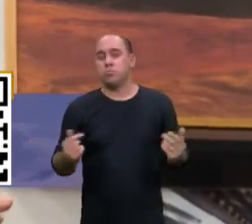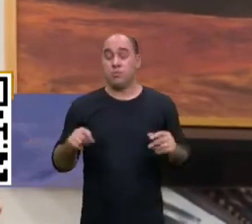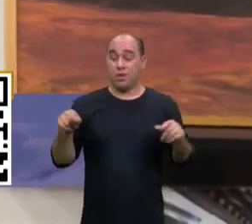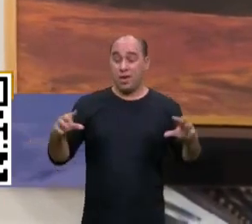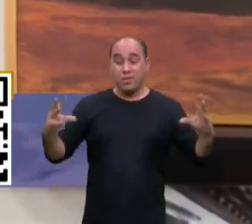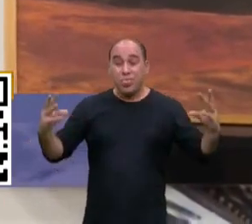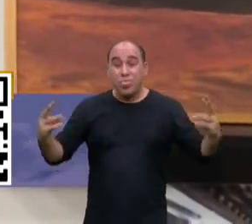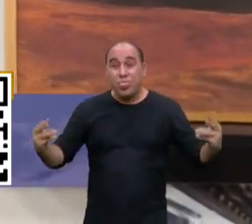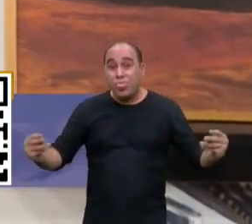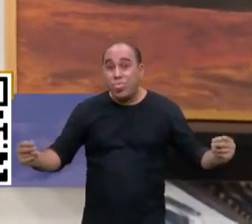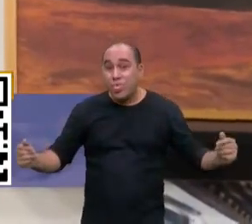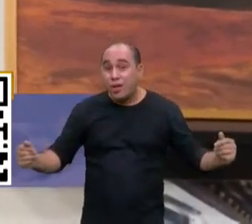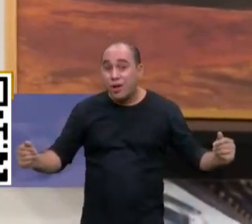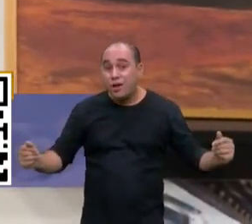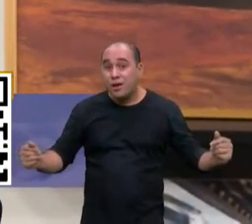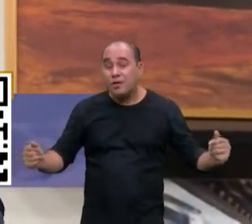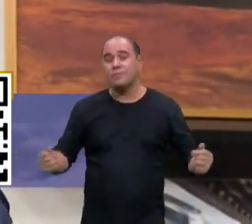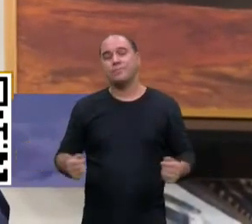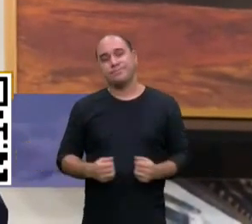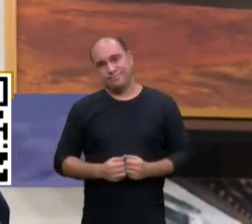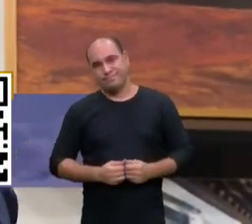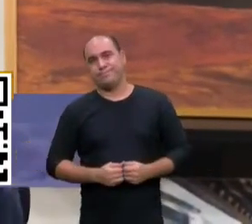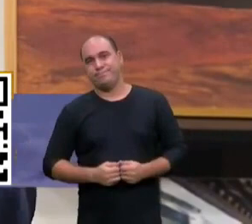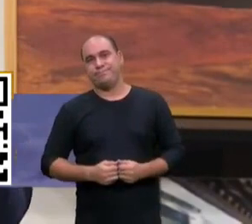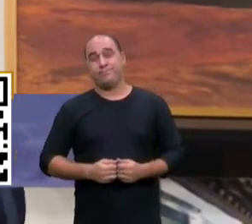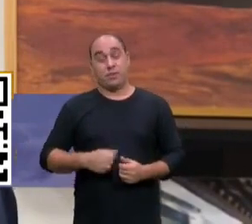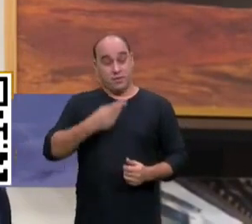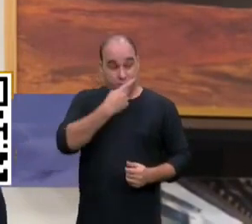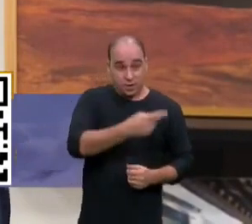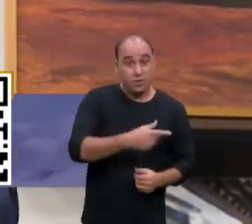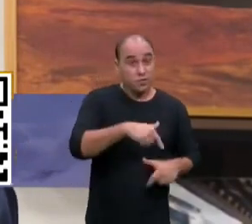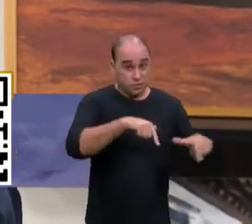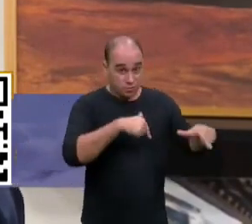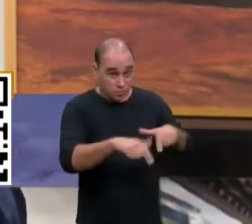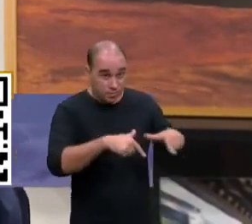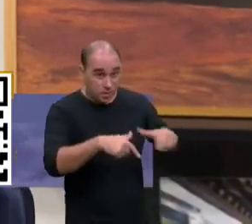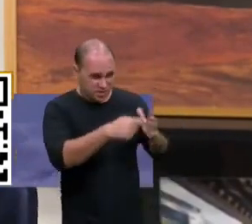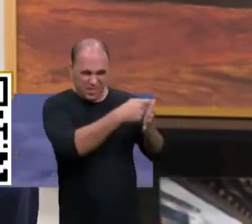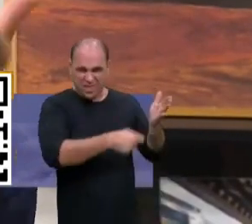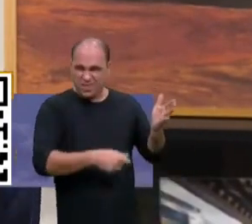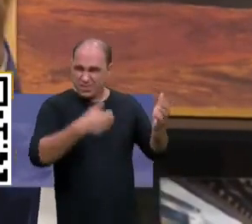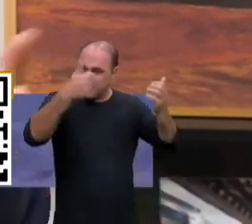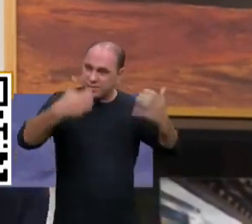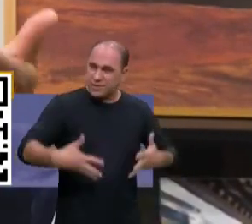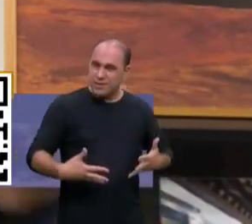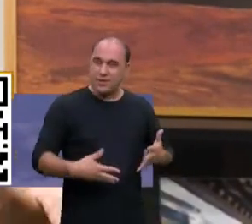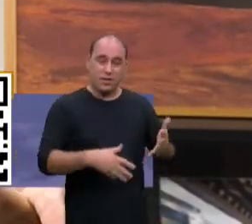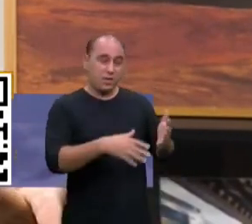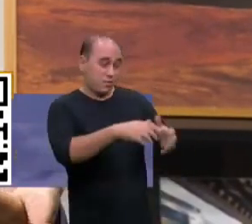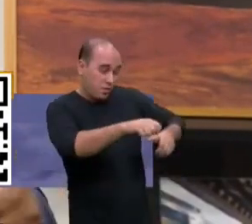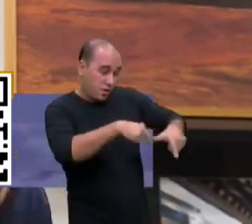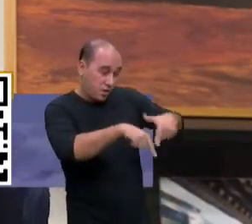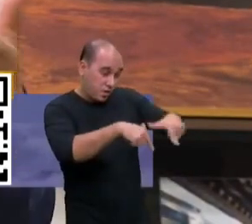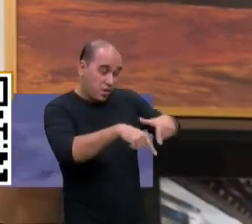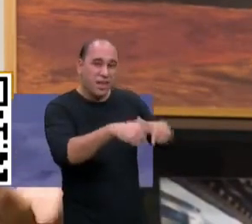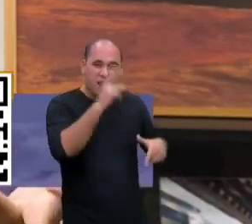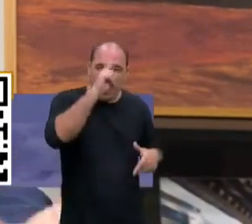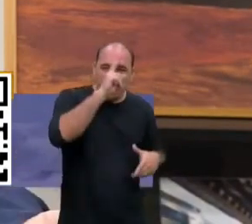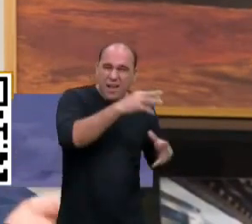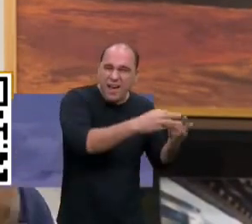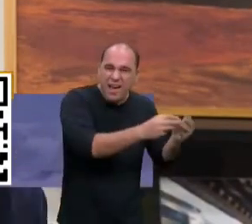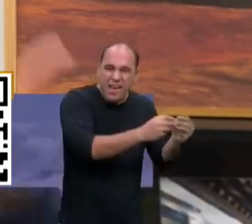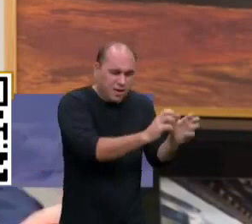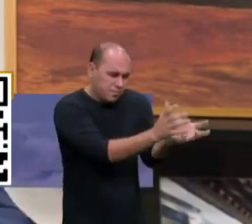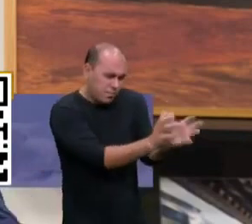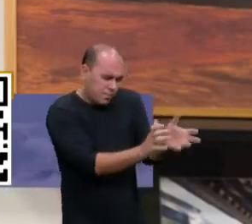volta por pó inevitavelmente É como diz o texto no suor do teu rosto comerás o teu pão até que tornes ao Pó porque você